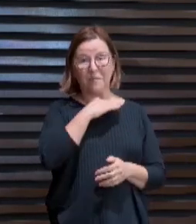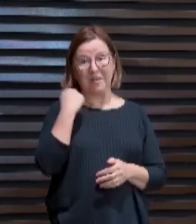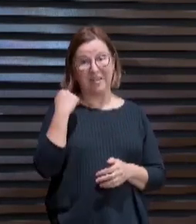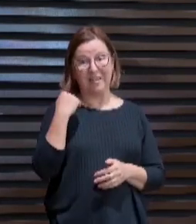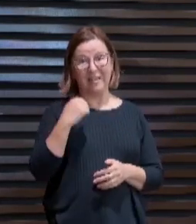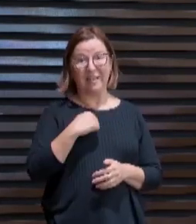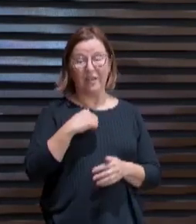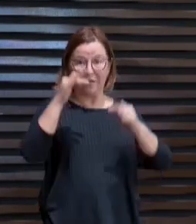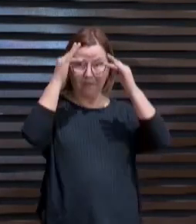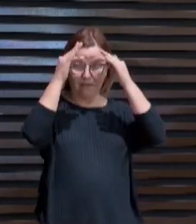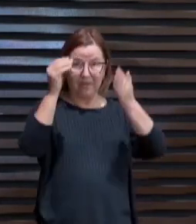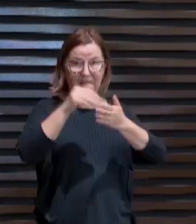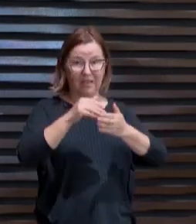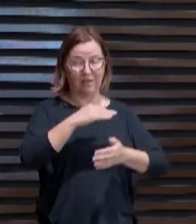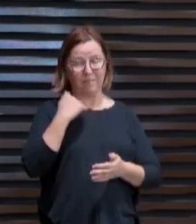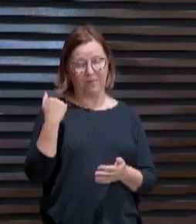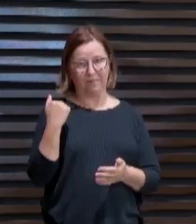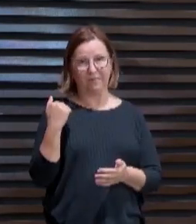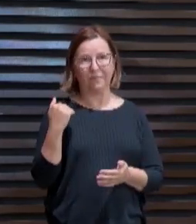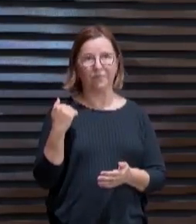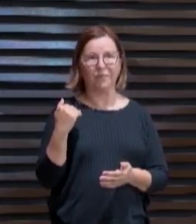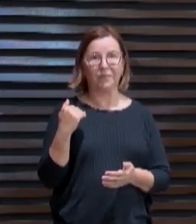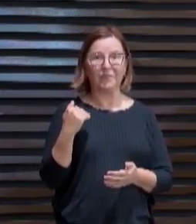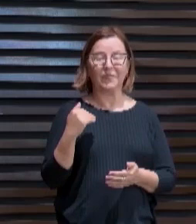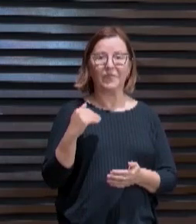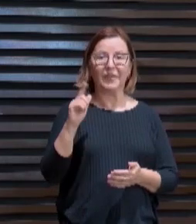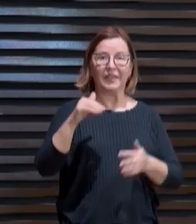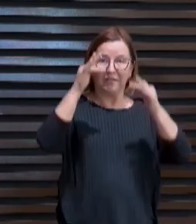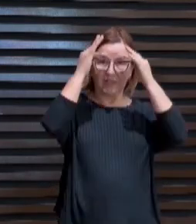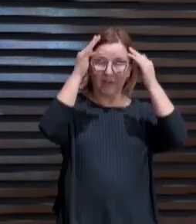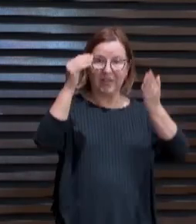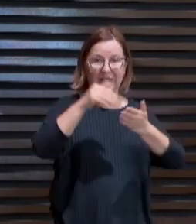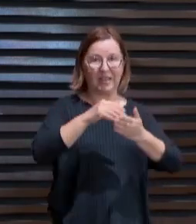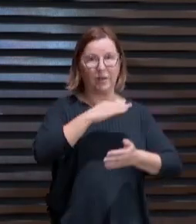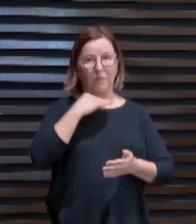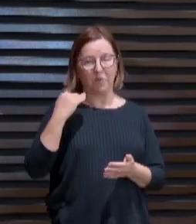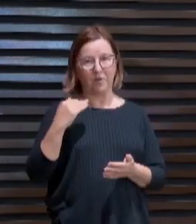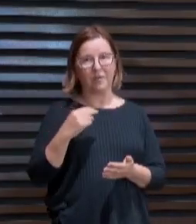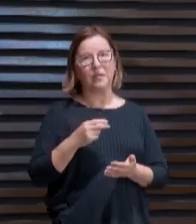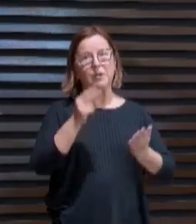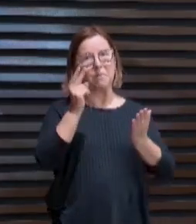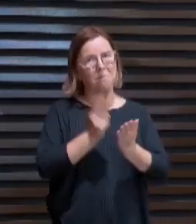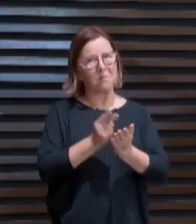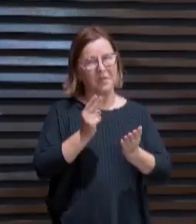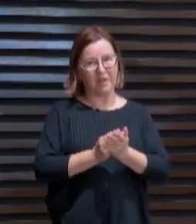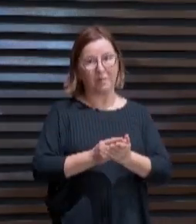fiel até a morte. Não é isso que o texto está dizendo. Ser fiel até a morte é ser fiel mesmo que isso custe a sua